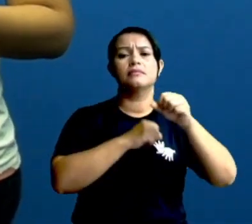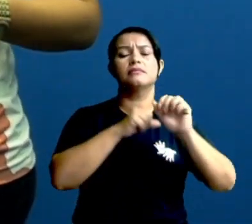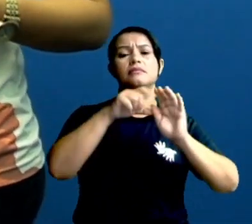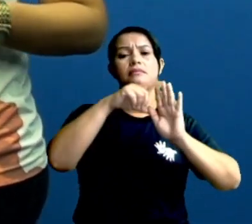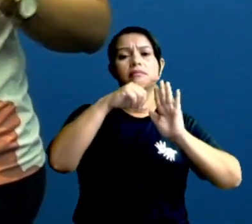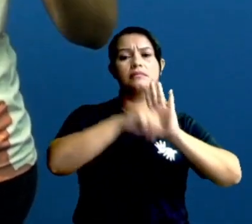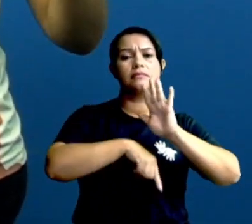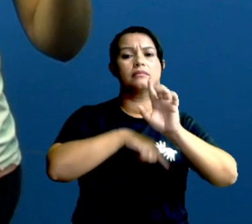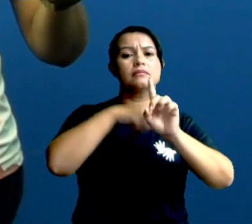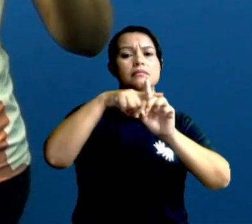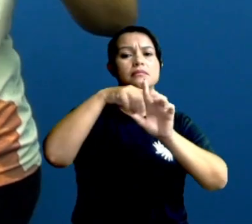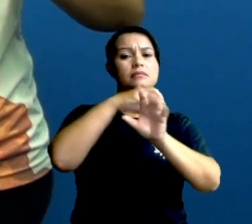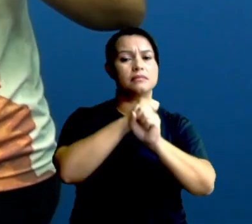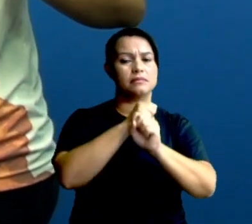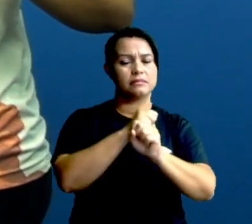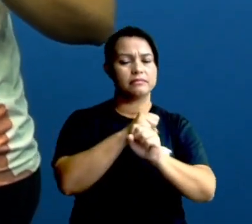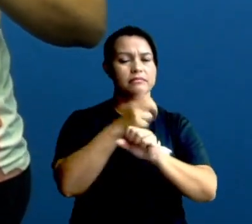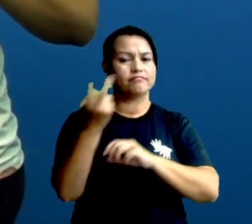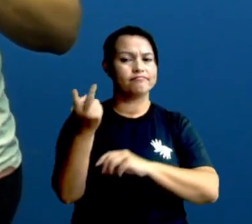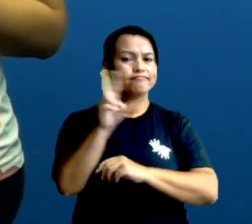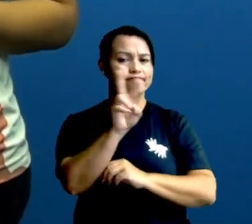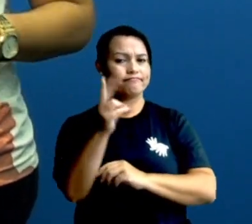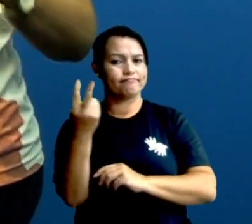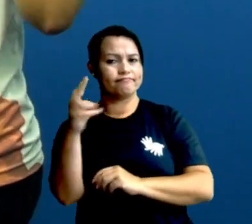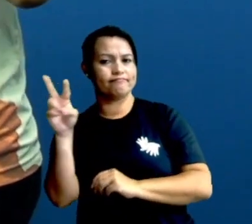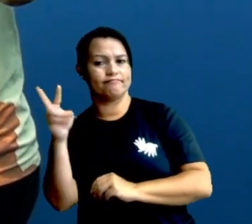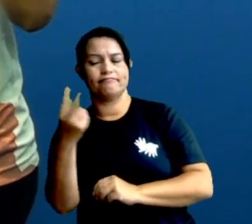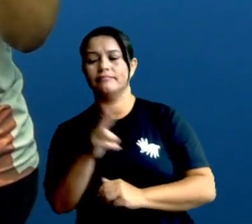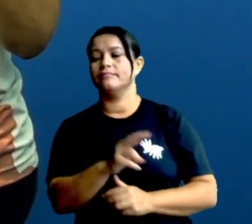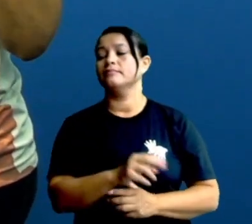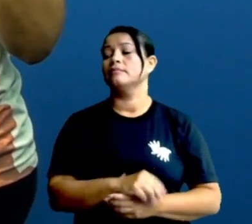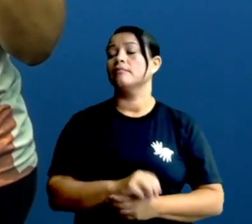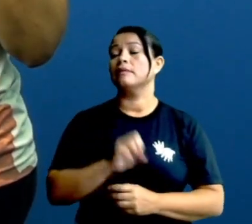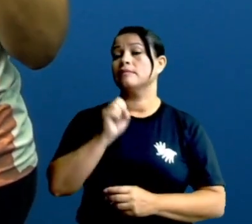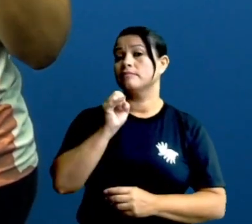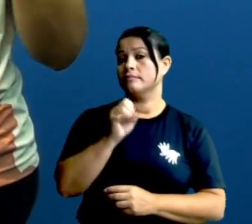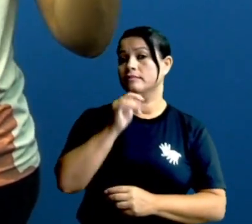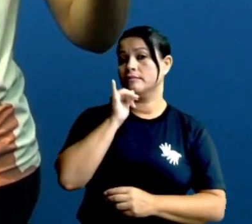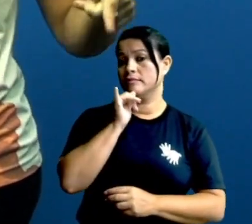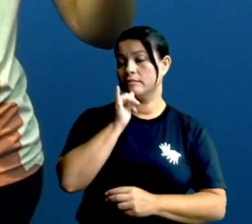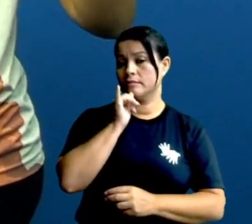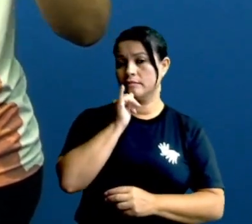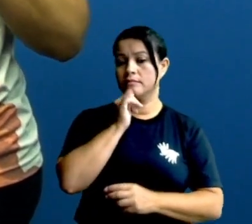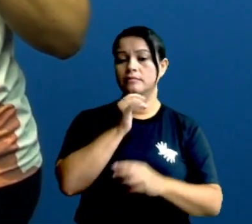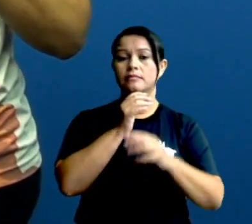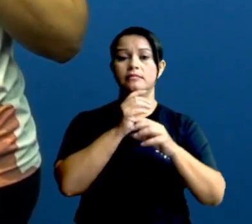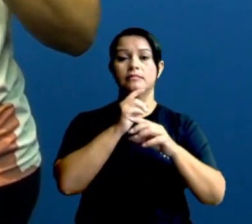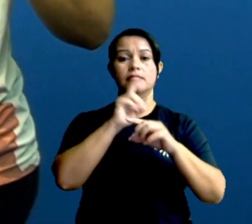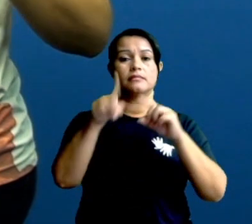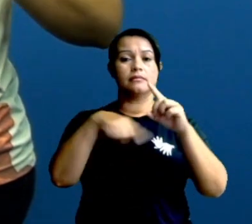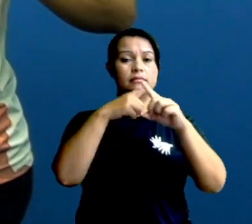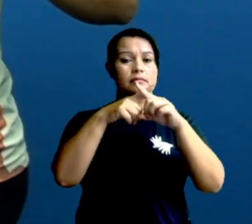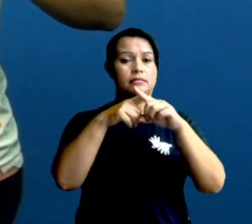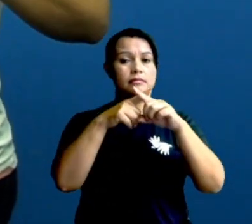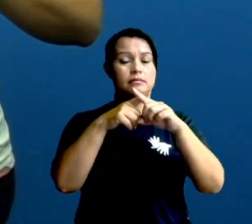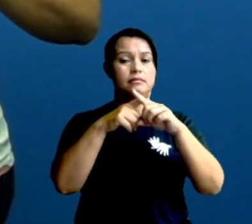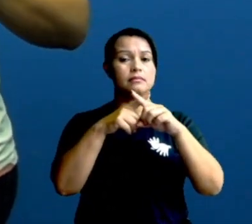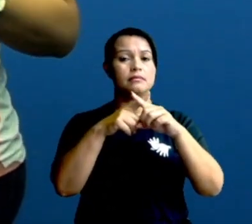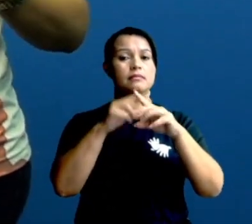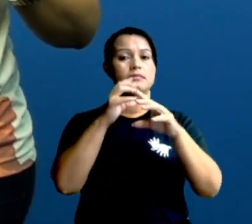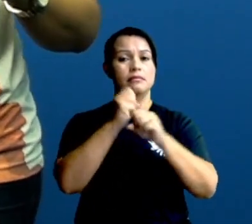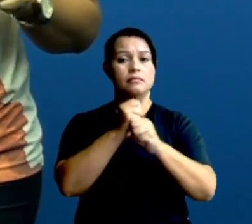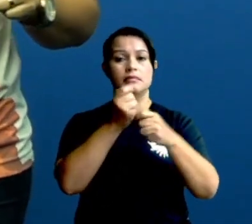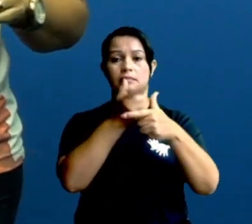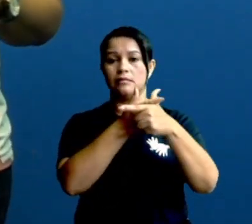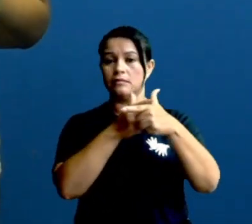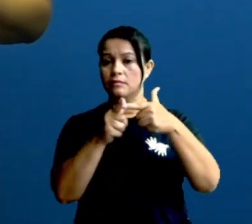adição é a subtração e vice-versa, tá? Então, se na multiplicação nós somamos, então na